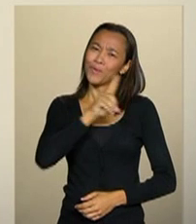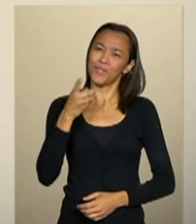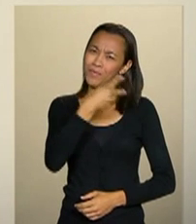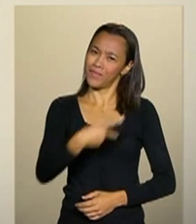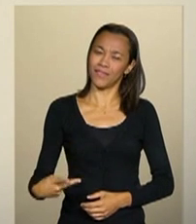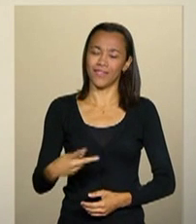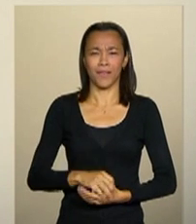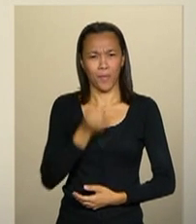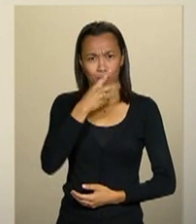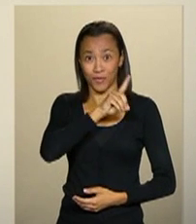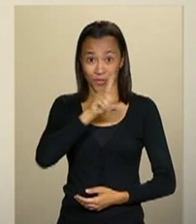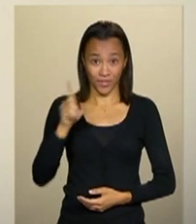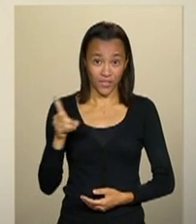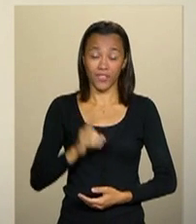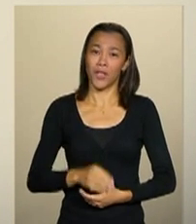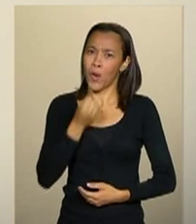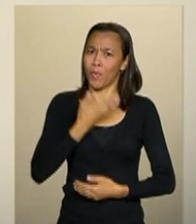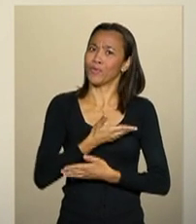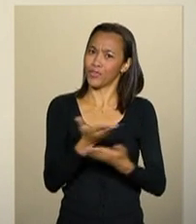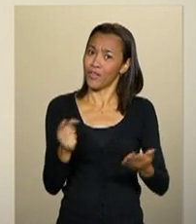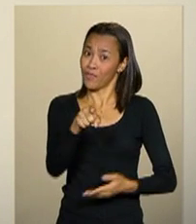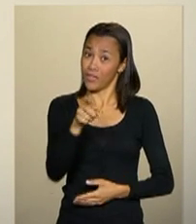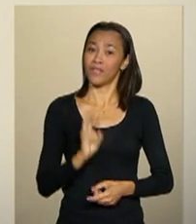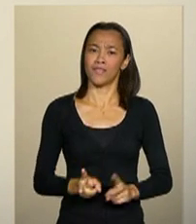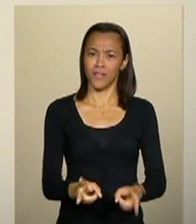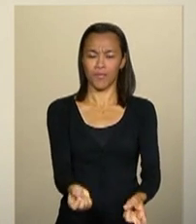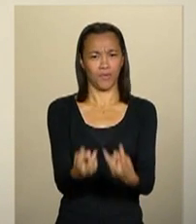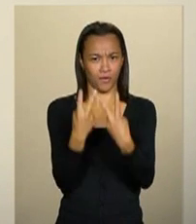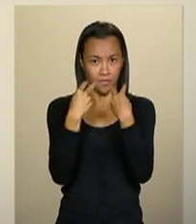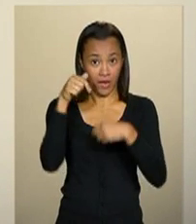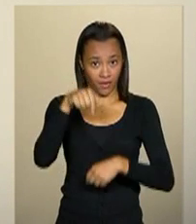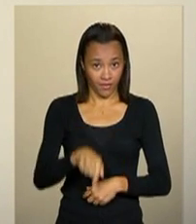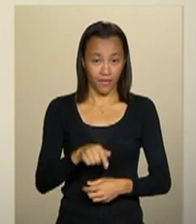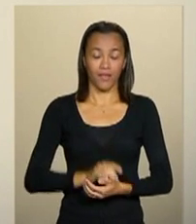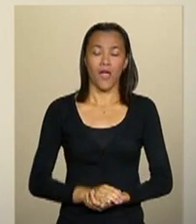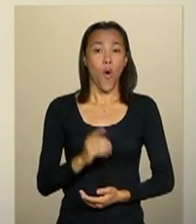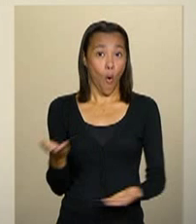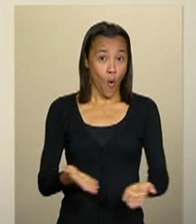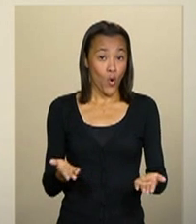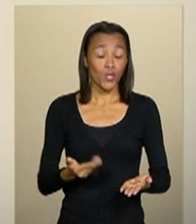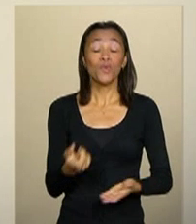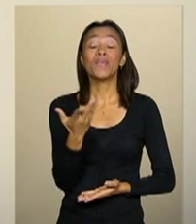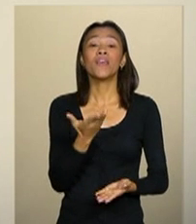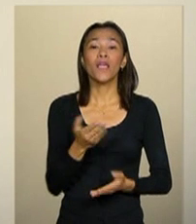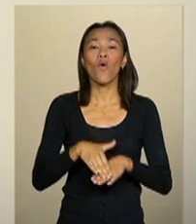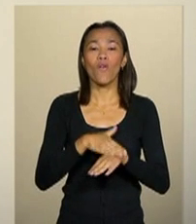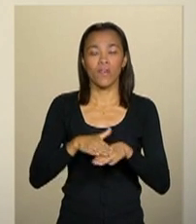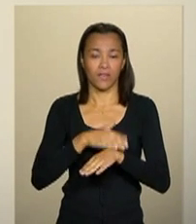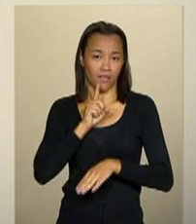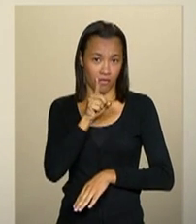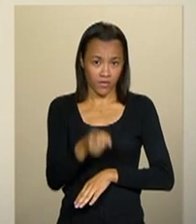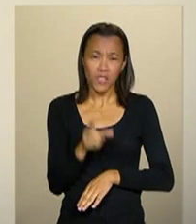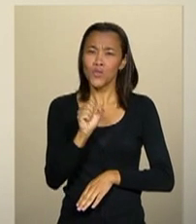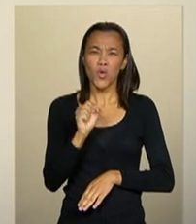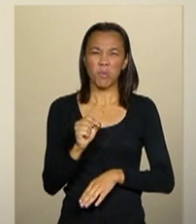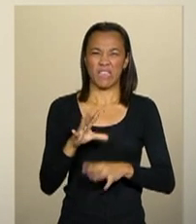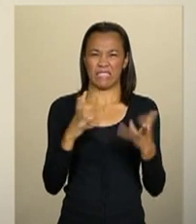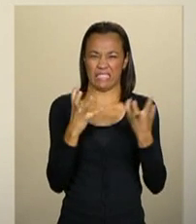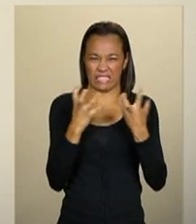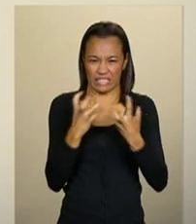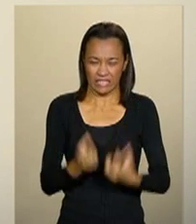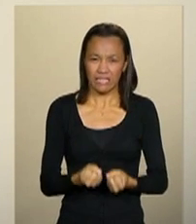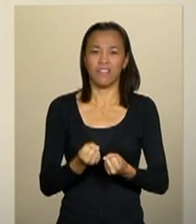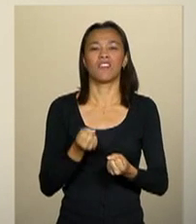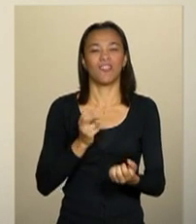Bom dia presidenta Bom dia Luciano e bom dia você que nos acompanha aqui no café presidenta Hoje eu queria voltar a conversar com a senhora sobre a